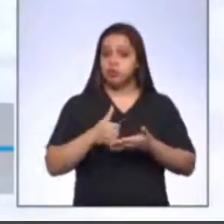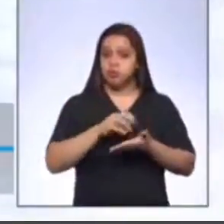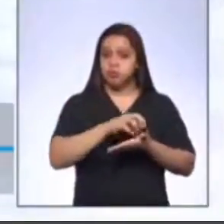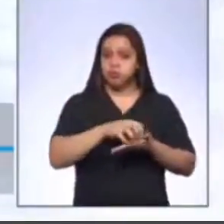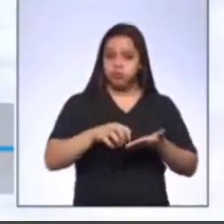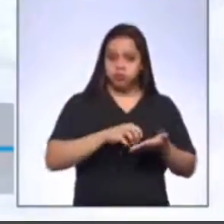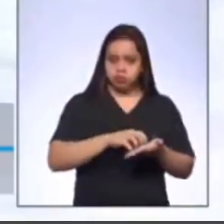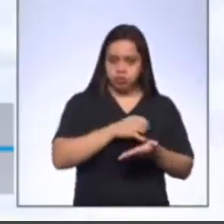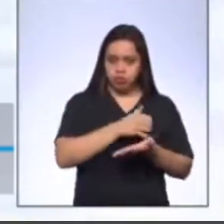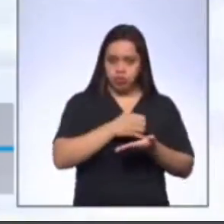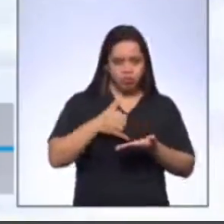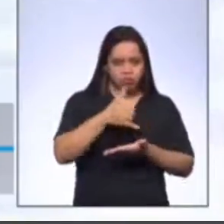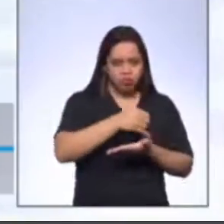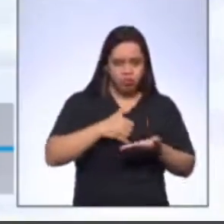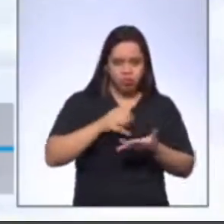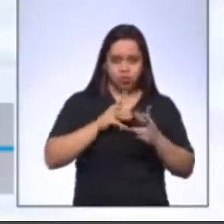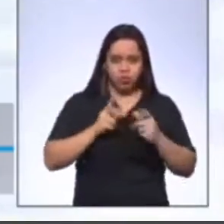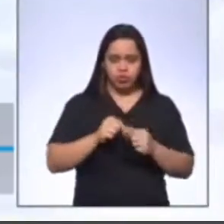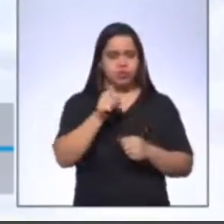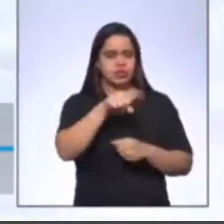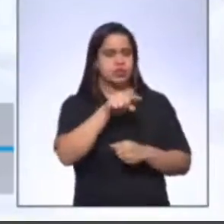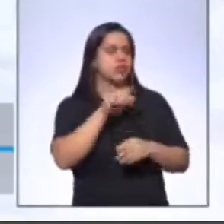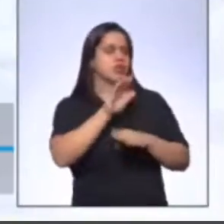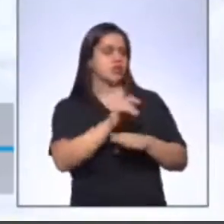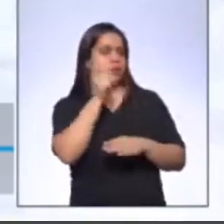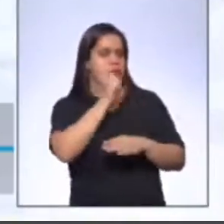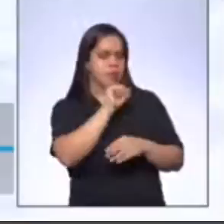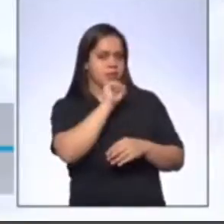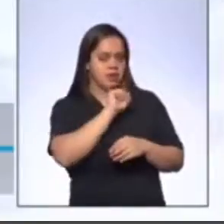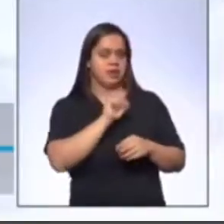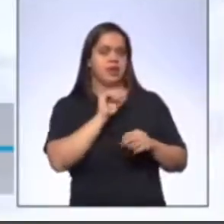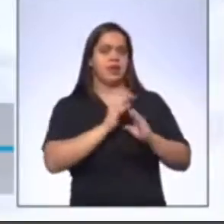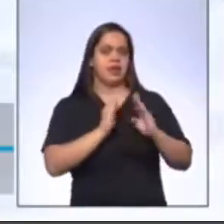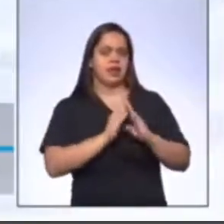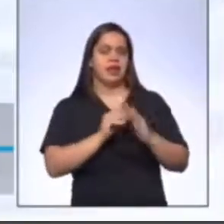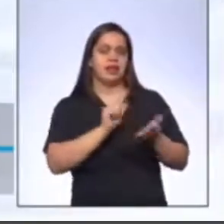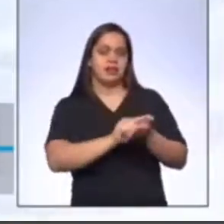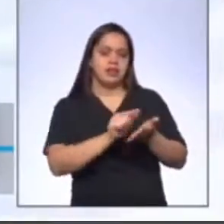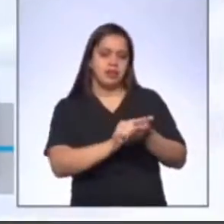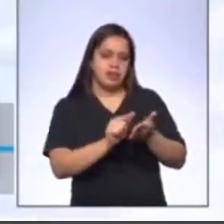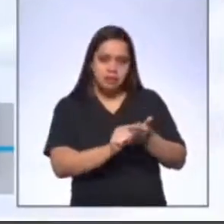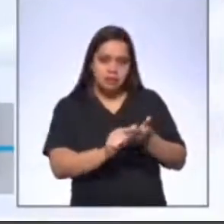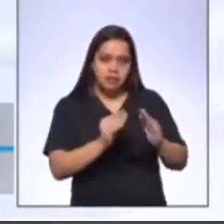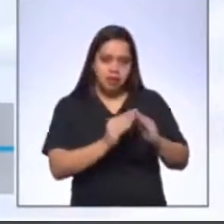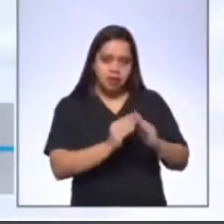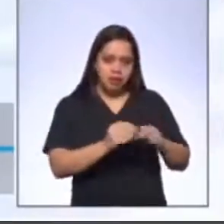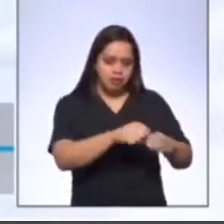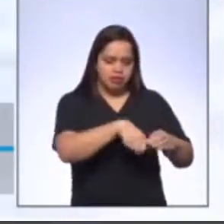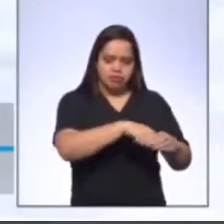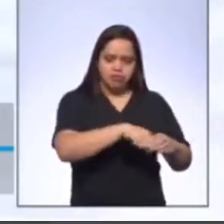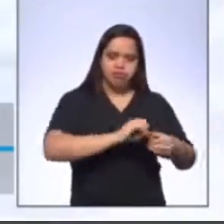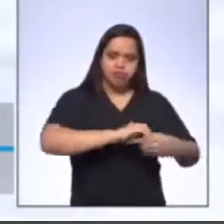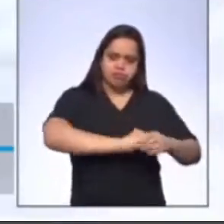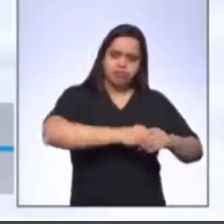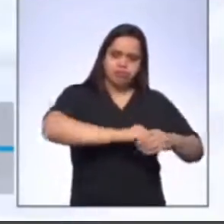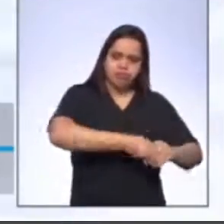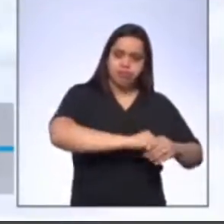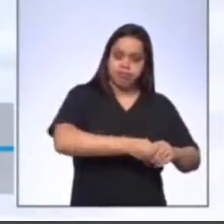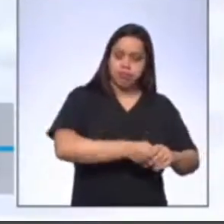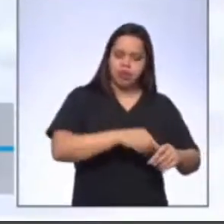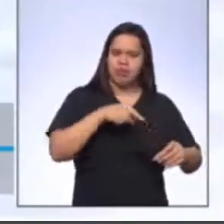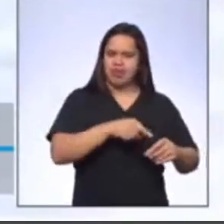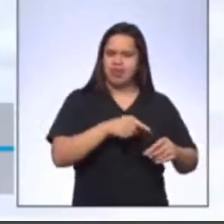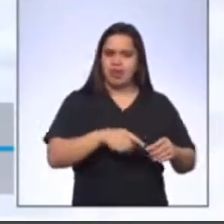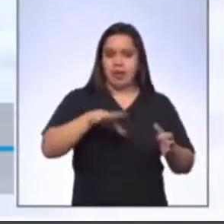ajuda a mamãe em casa e lavar louça né o que que tira gordura da louça detergente está para quem não